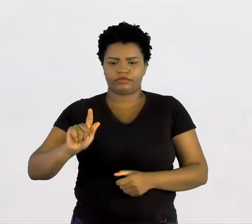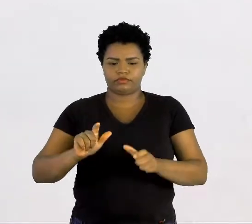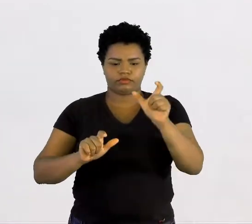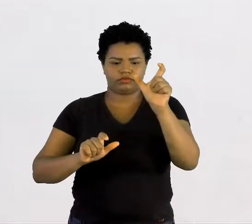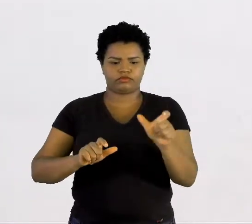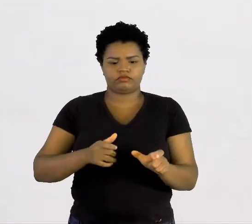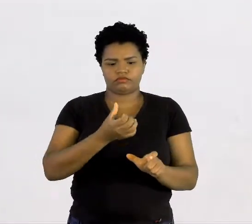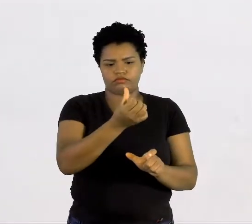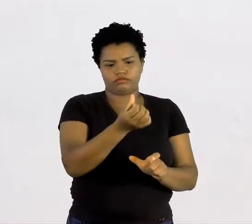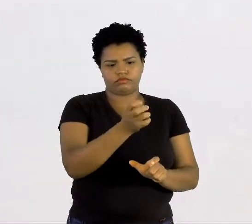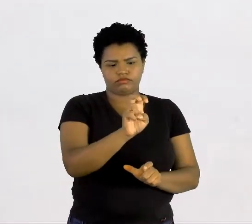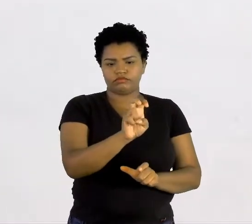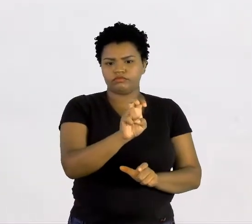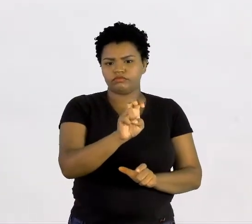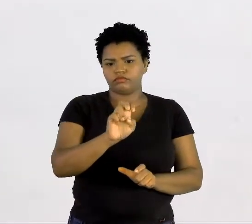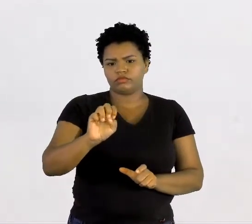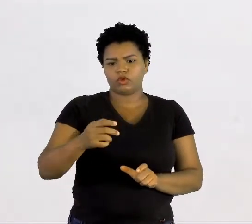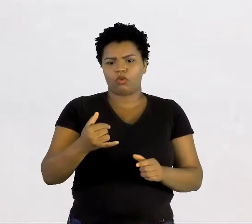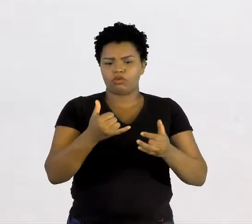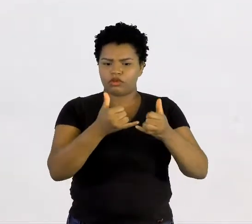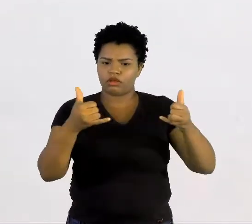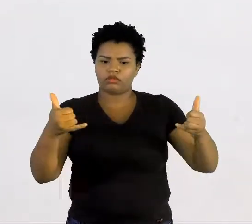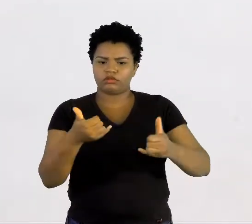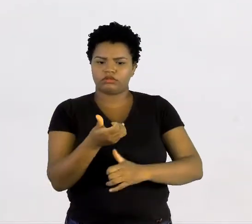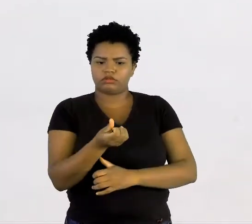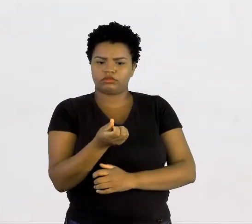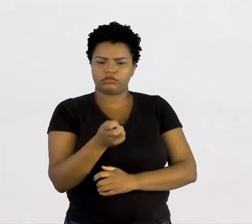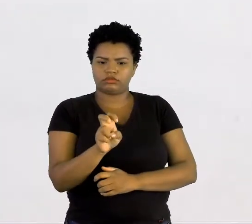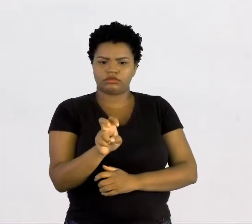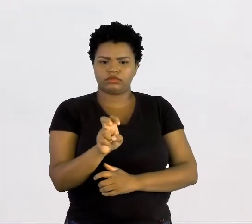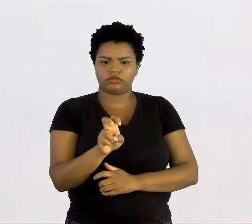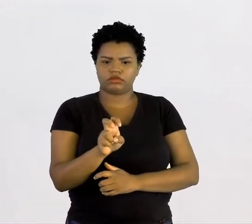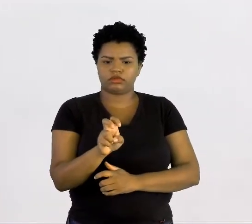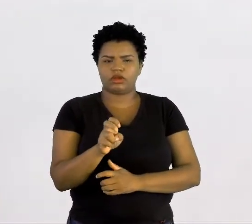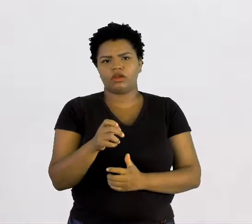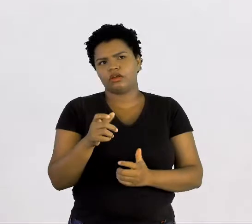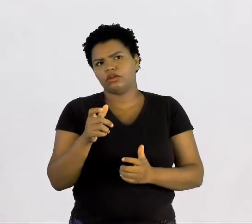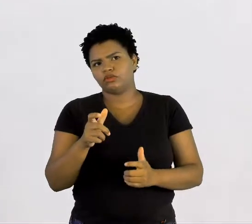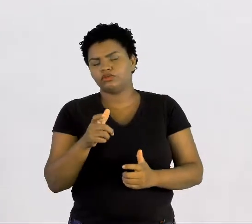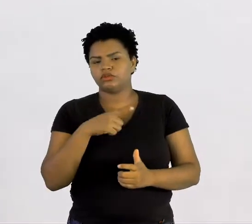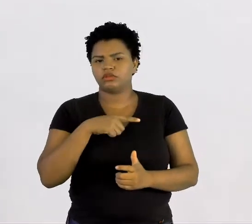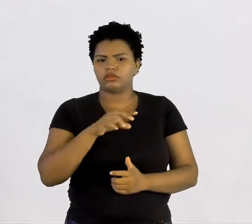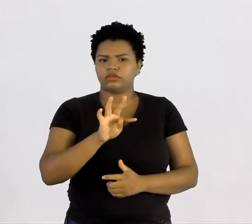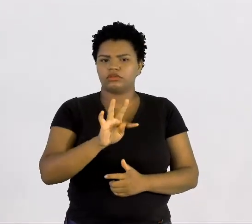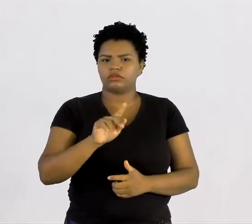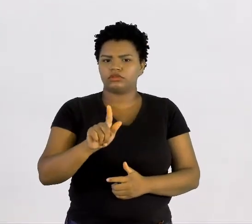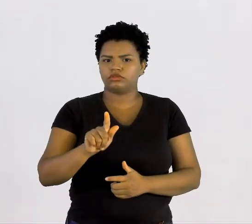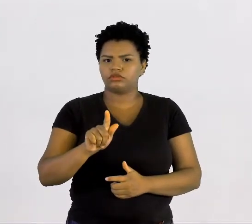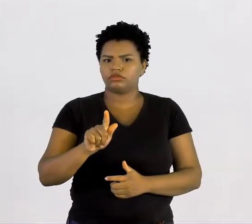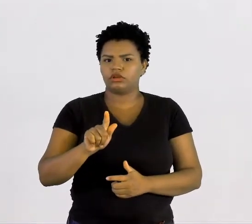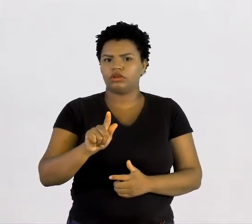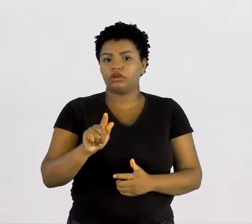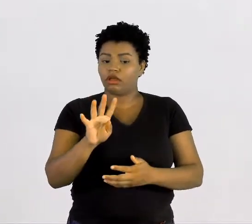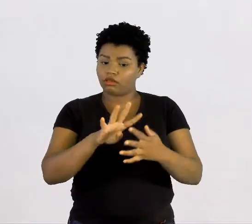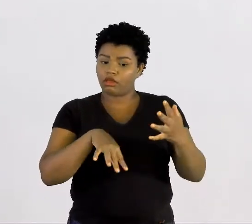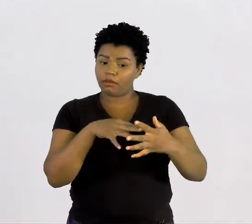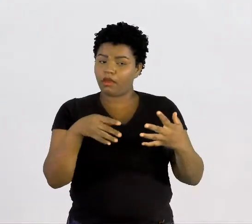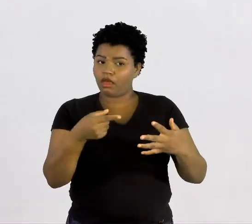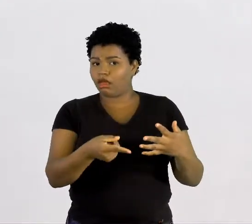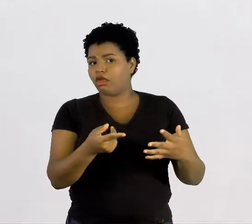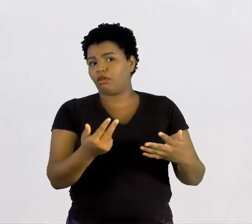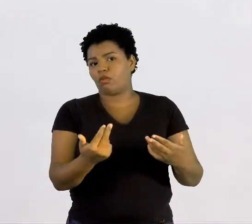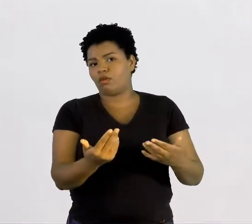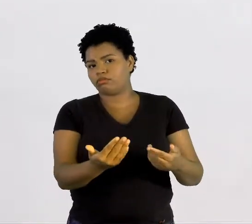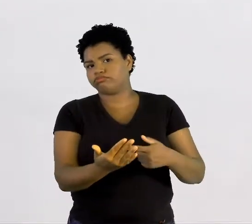65, ou na linha 65, onde tiver tangente, e determino, de acordo com como a tabela tenha sido montada. A